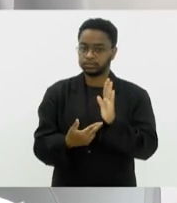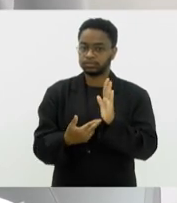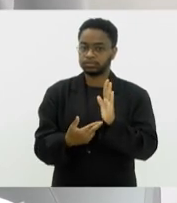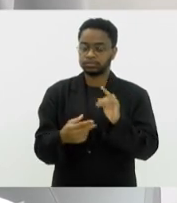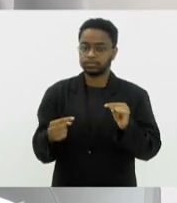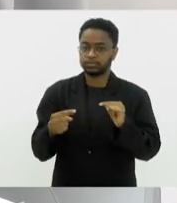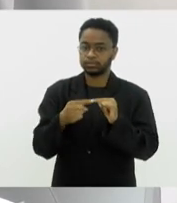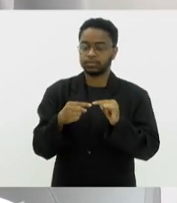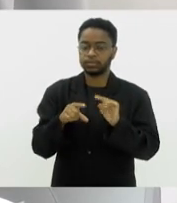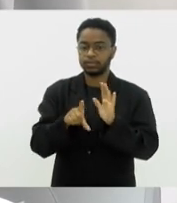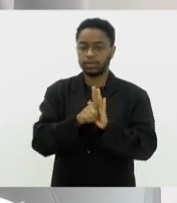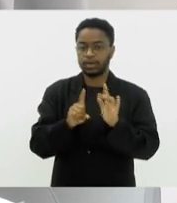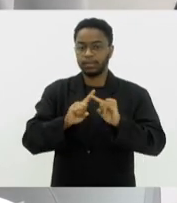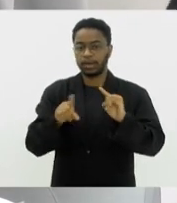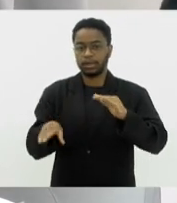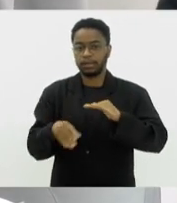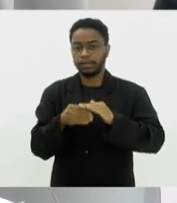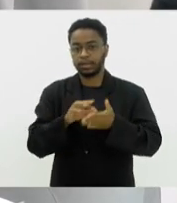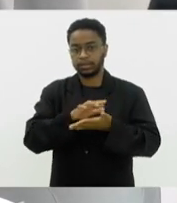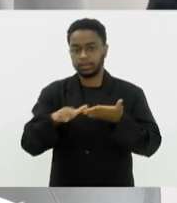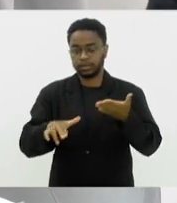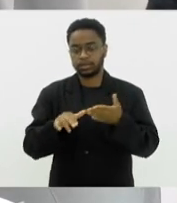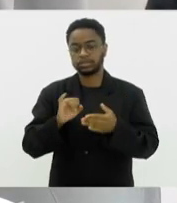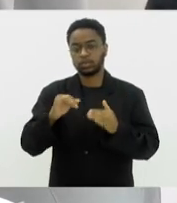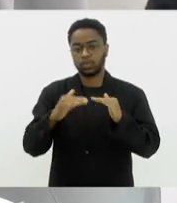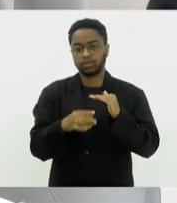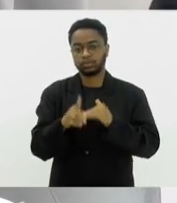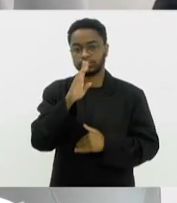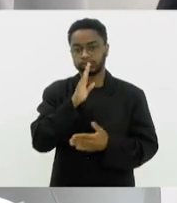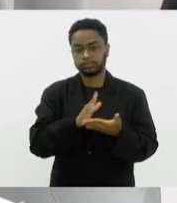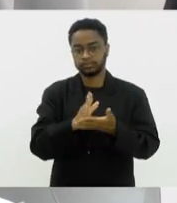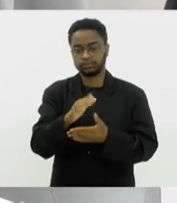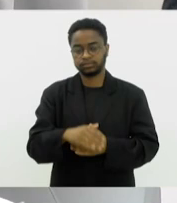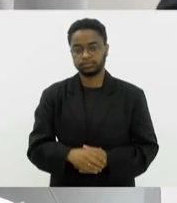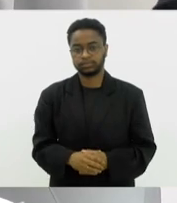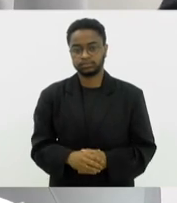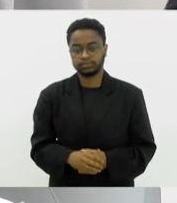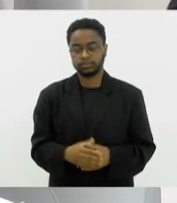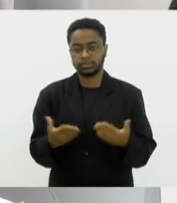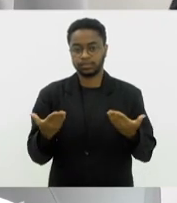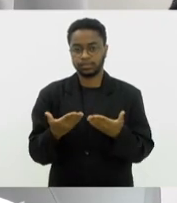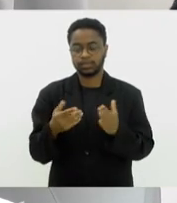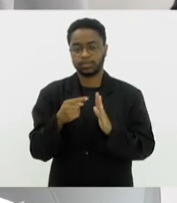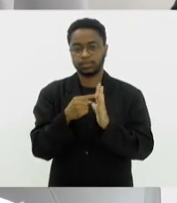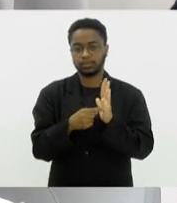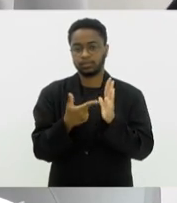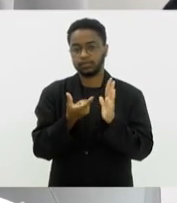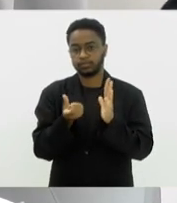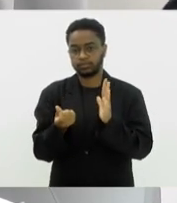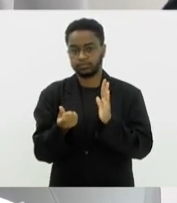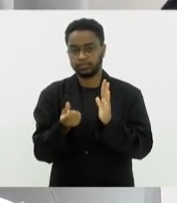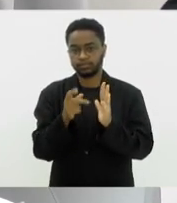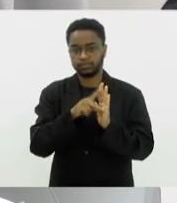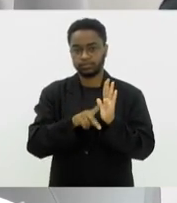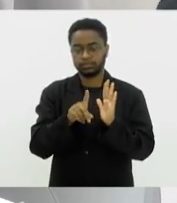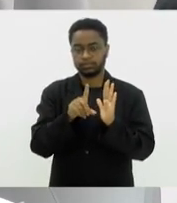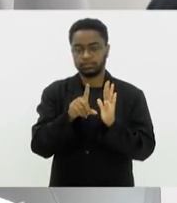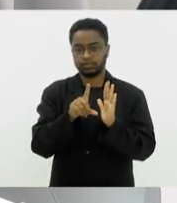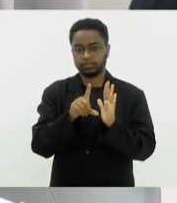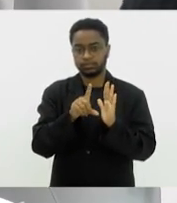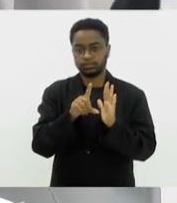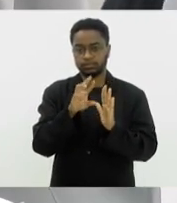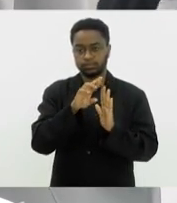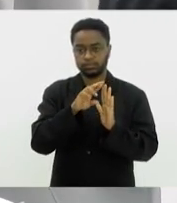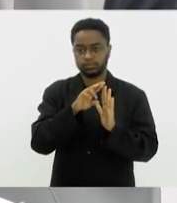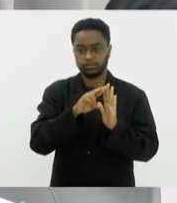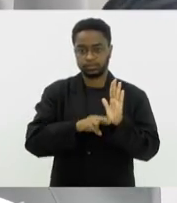com emendas. Senhores que aprovam, permaneçam como estão, aprovado. Passo ao 26 da pauta, projeto de